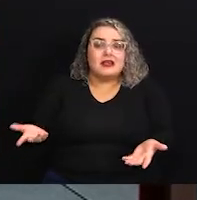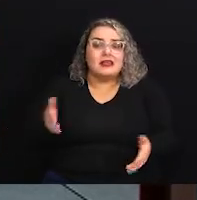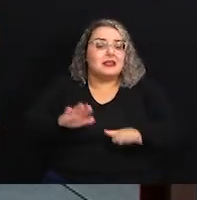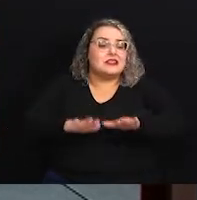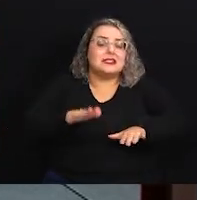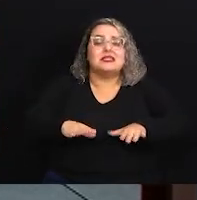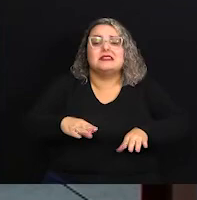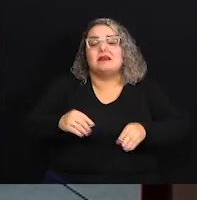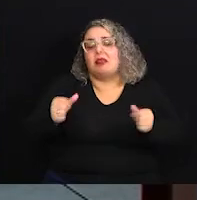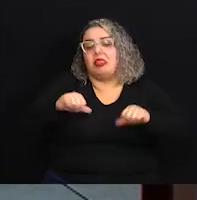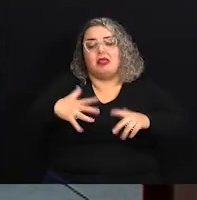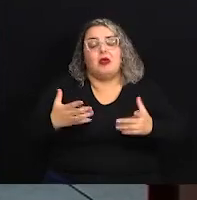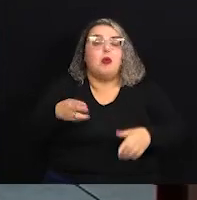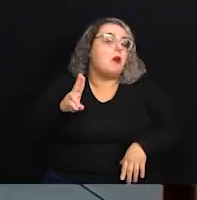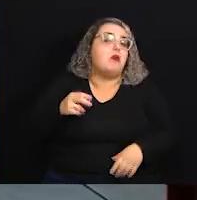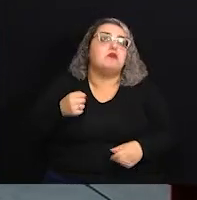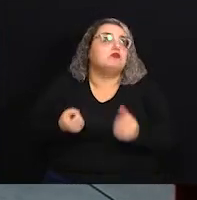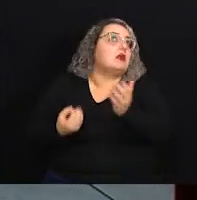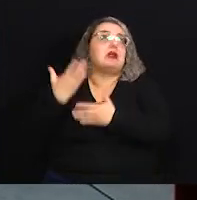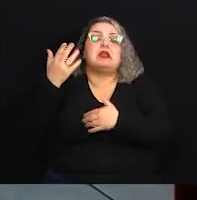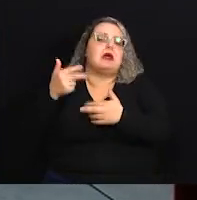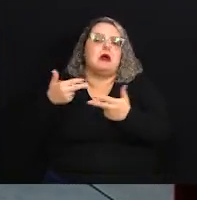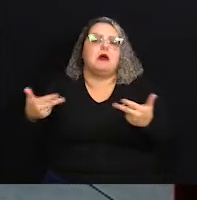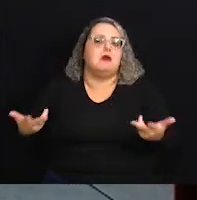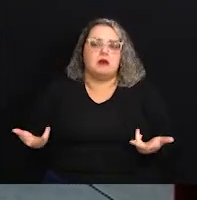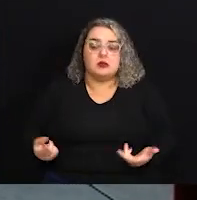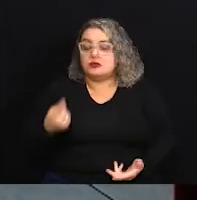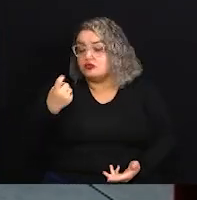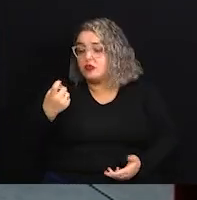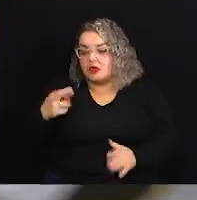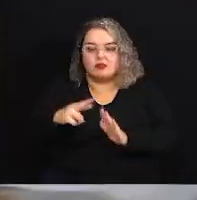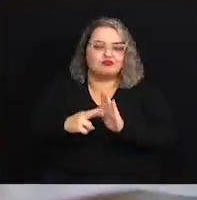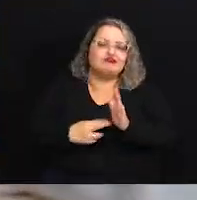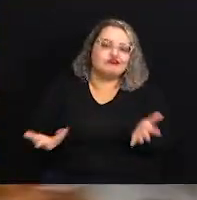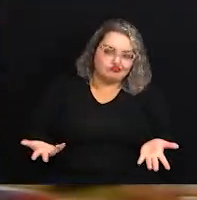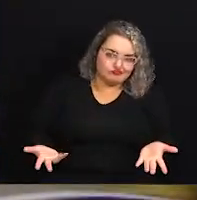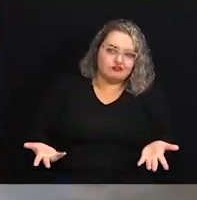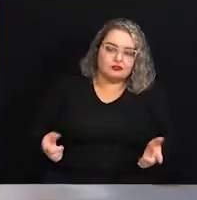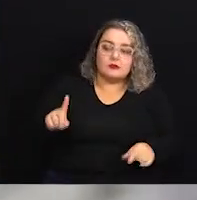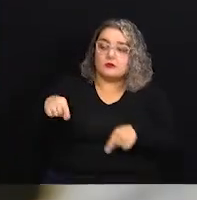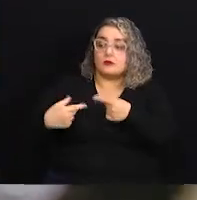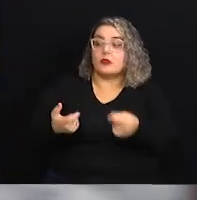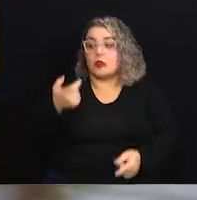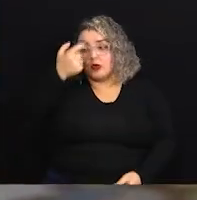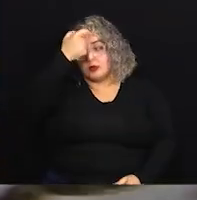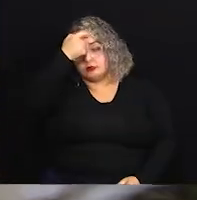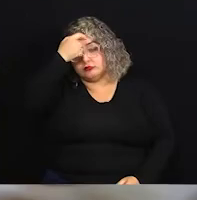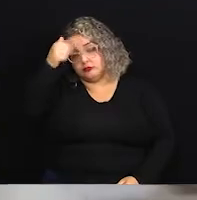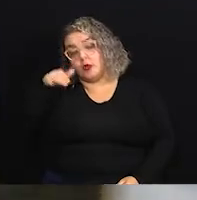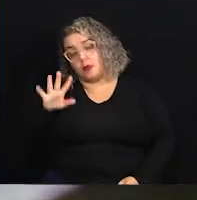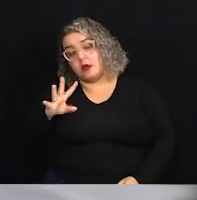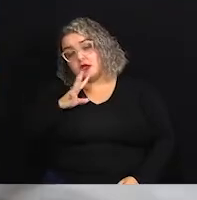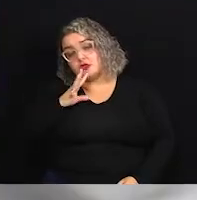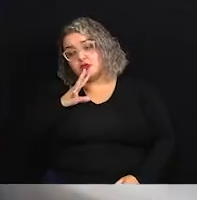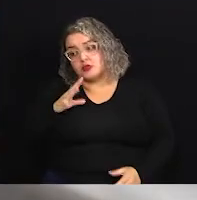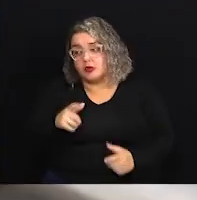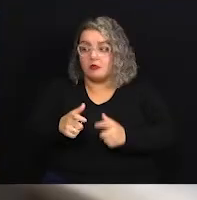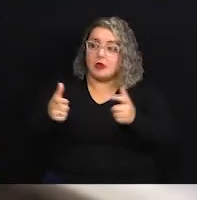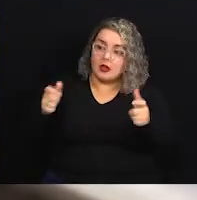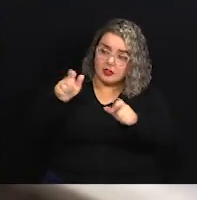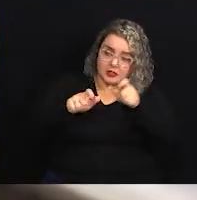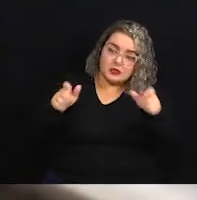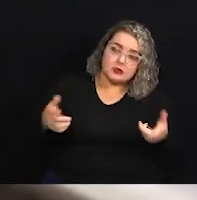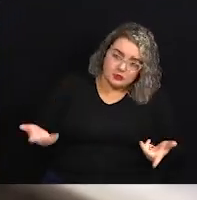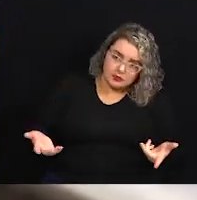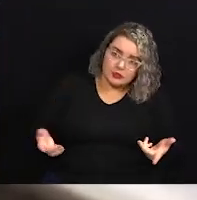acabar consumindo esse produto do qual ela usaria numa receita apenas. Outro conceito, talvez o mais conhecido da maioria